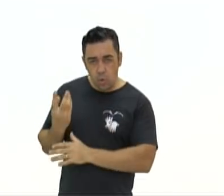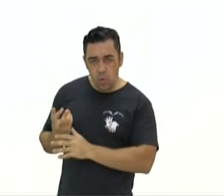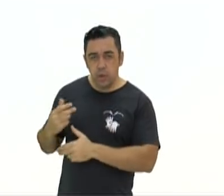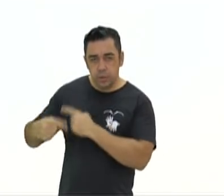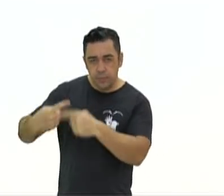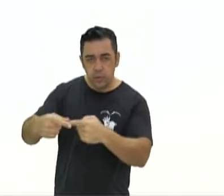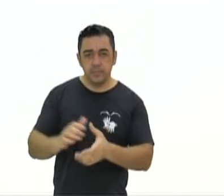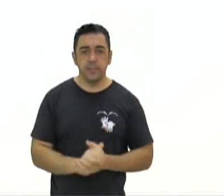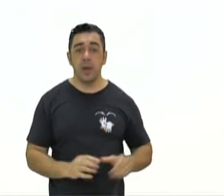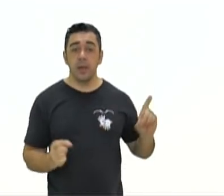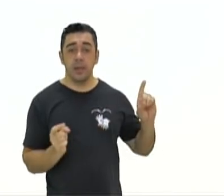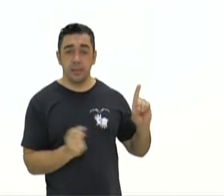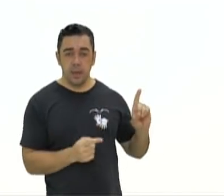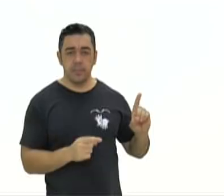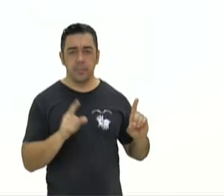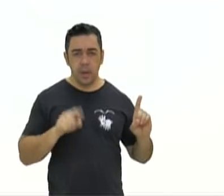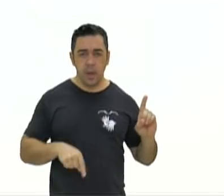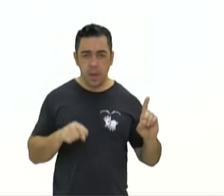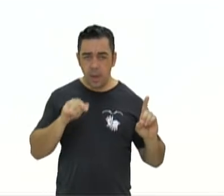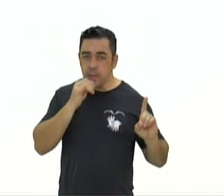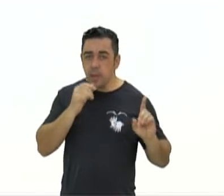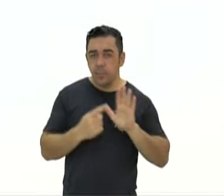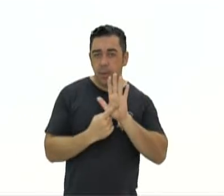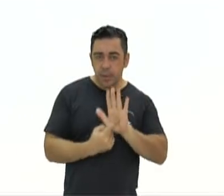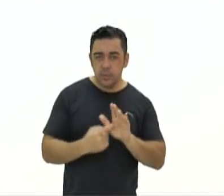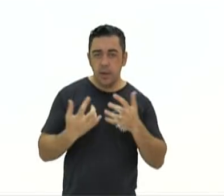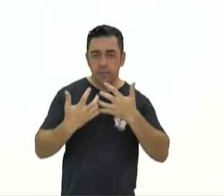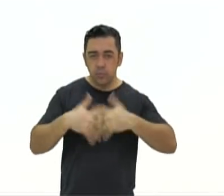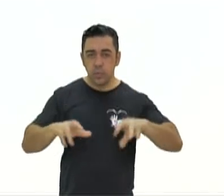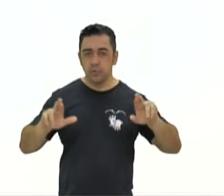evolutiva. Ou letra D. Devem apresentar funções diferentes.